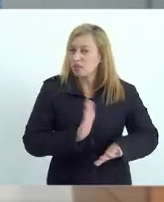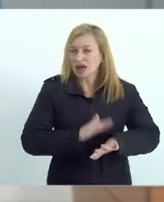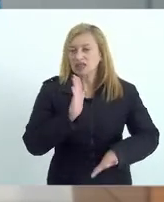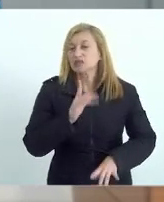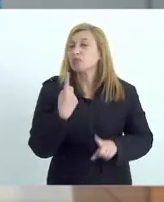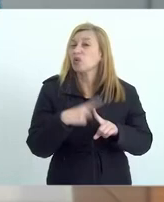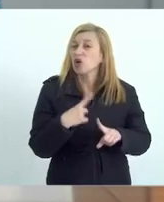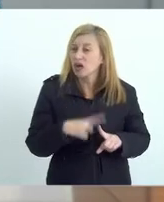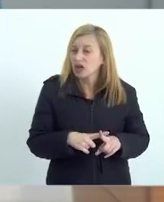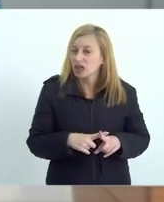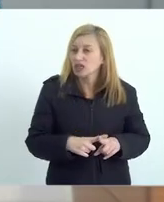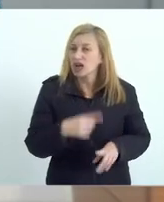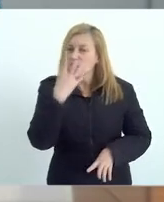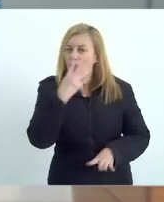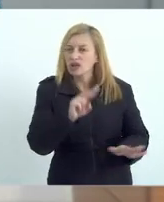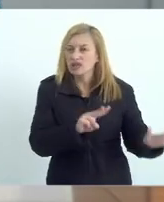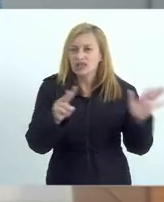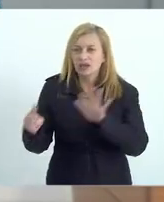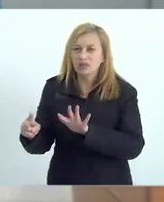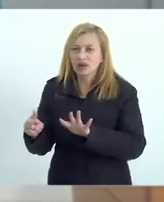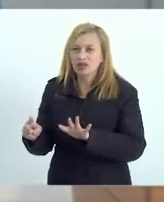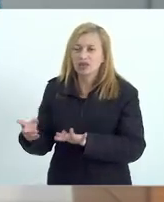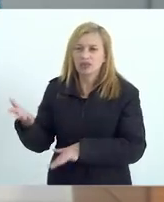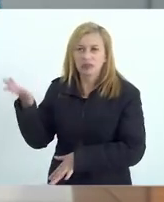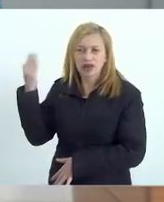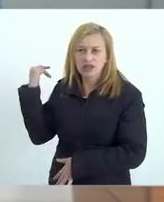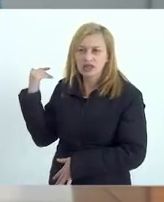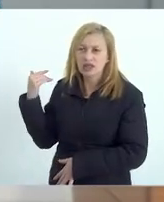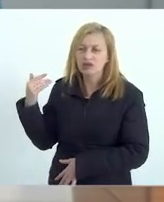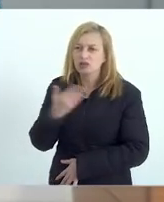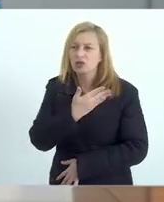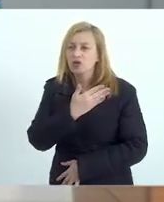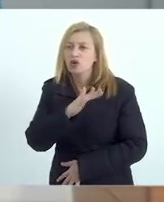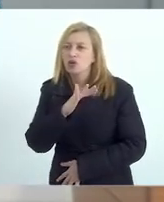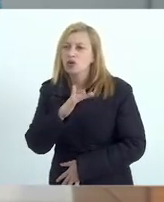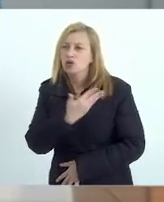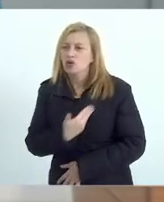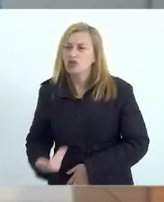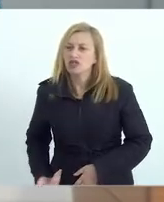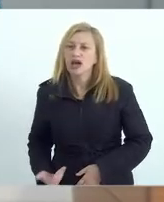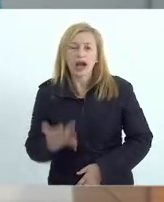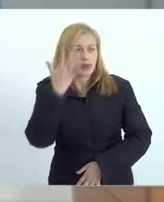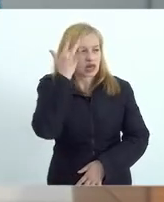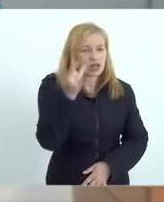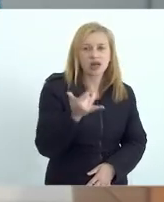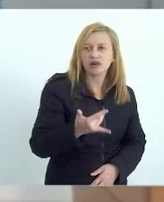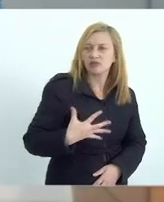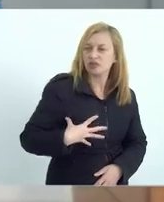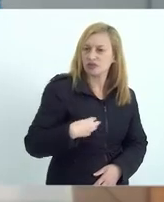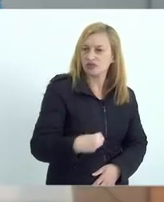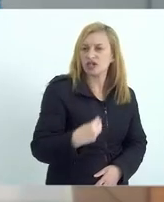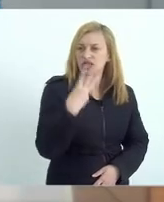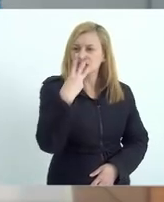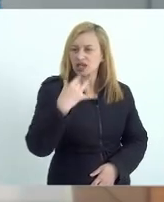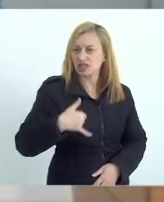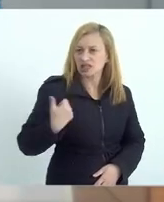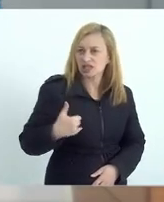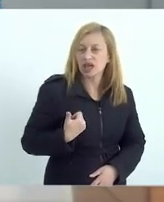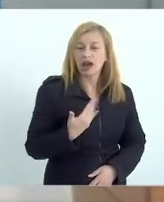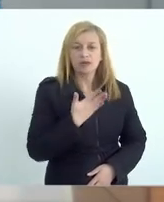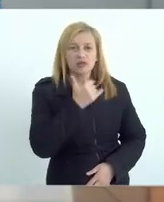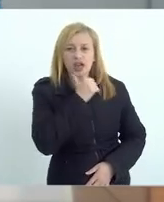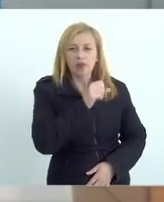a quatro semanas atrás foi o governador amanhã pode ser a minha filha de 3 anos pode ser a minha mãe de